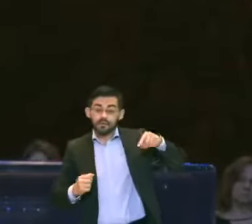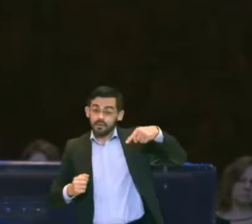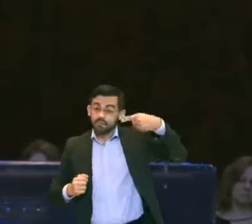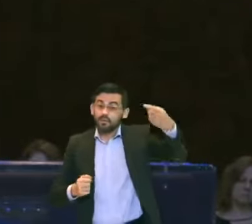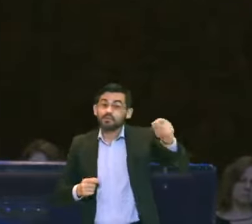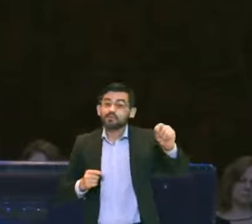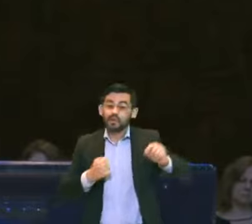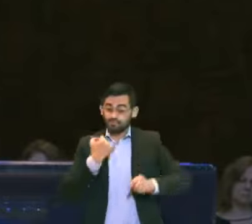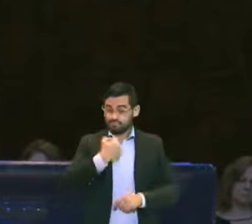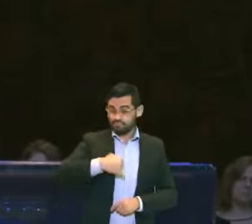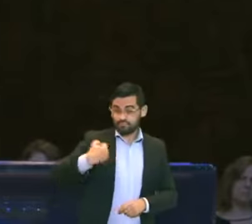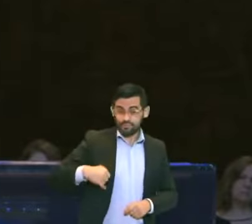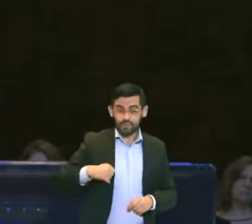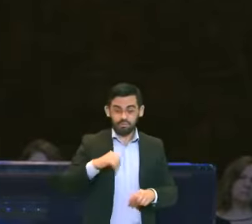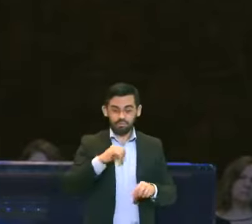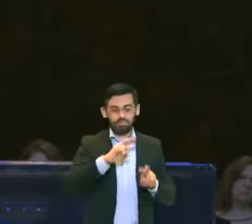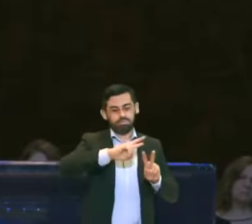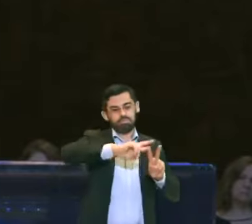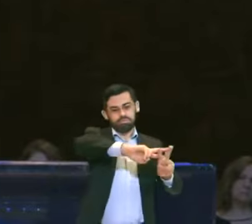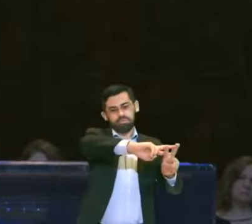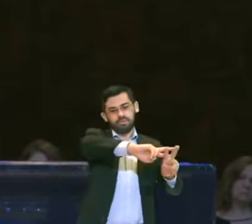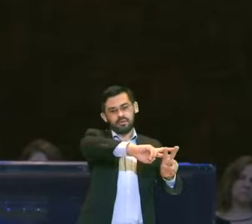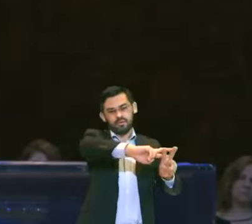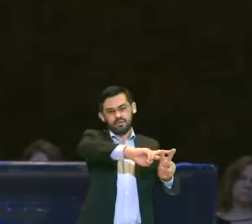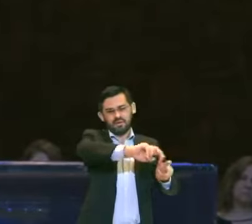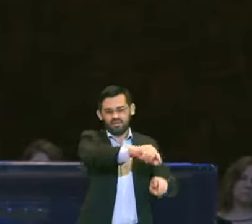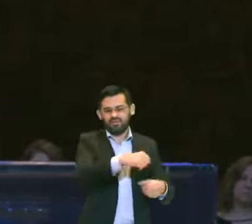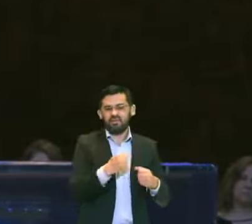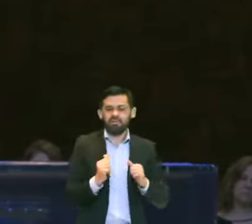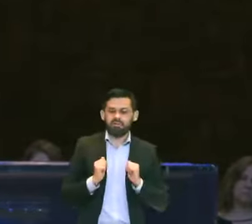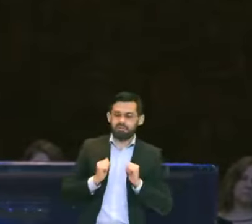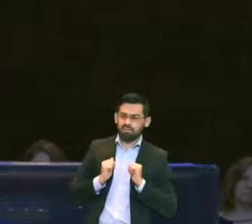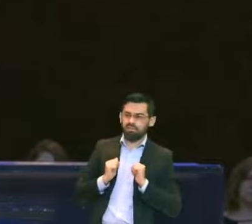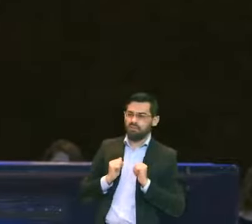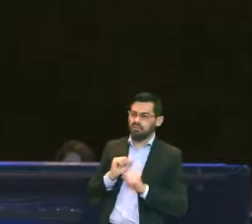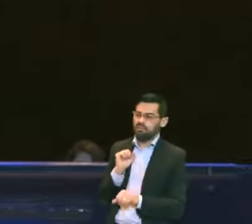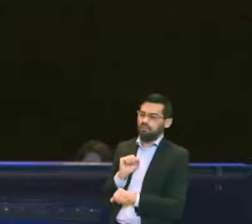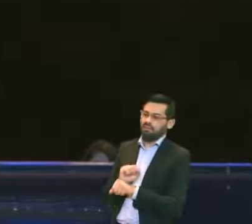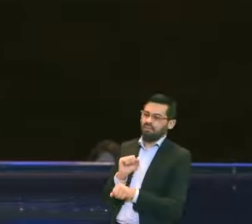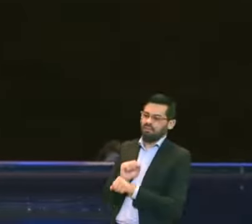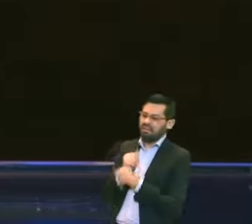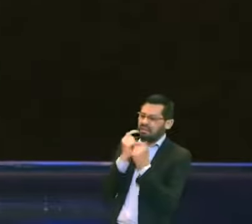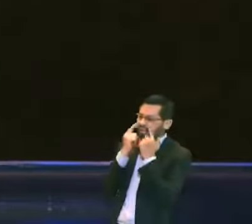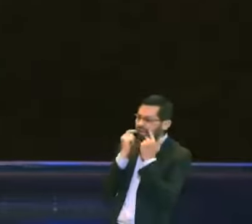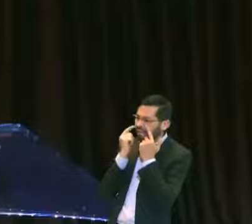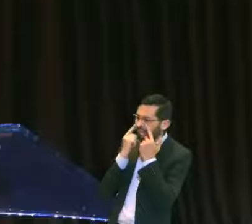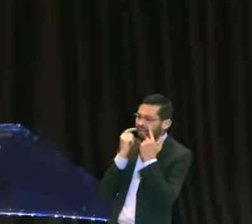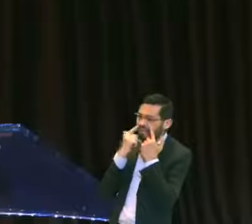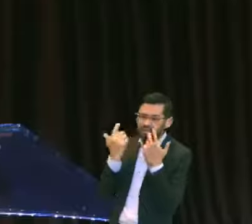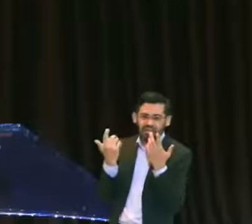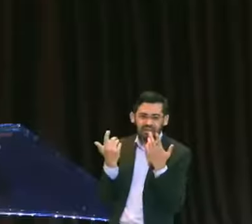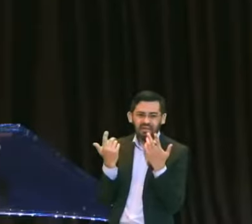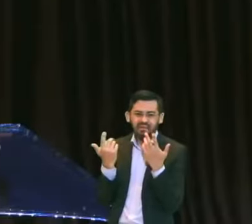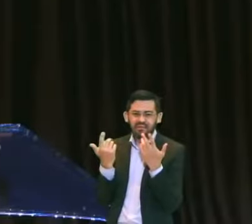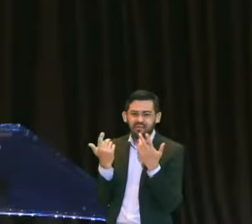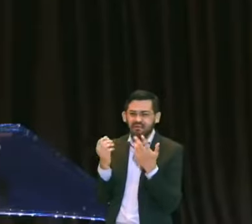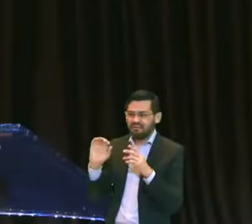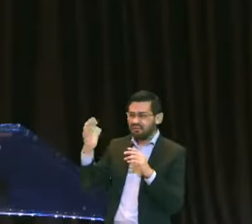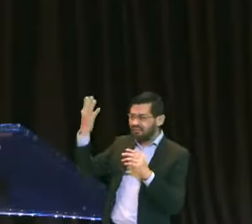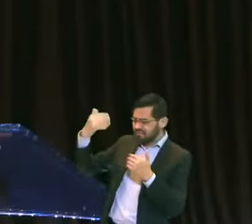cadeia. Você acha que ele fica largado na cela, prostrado, chorando?